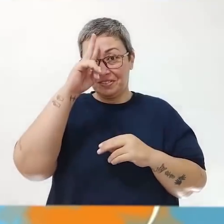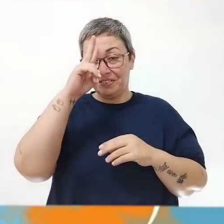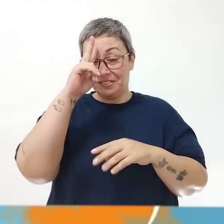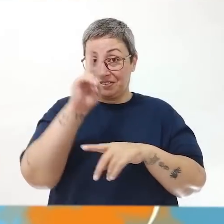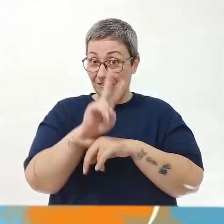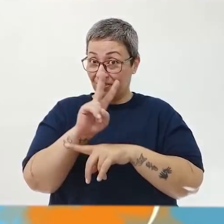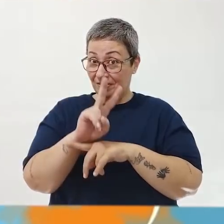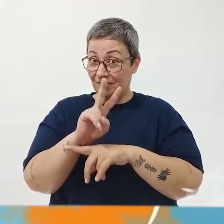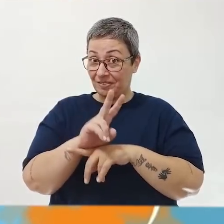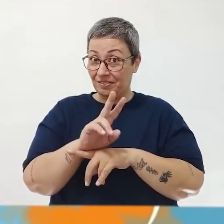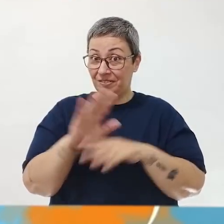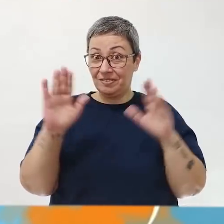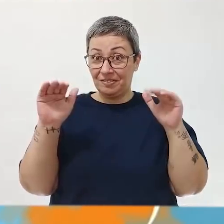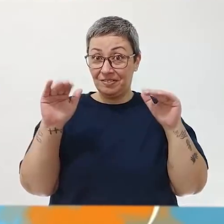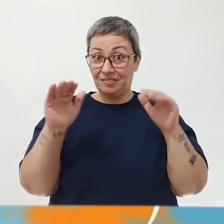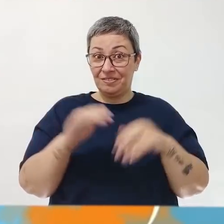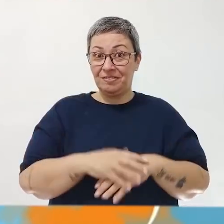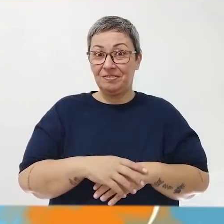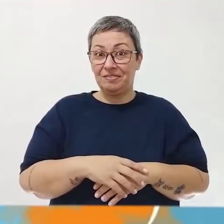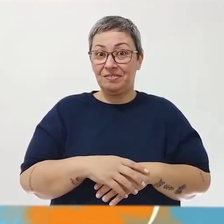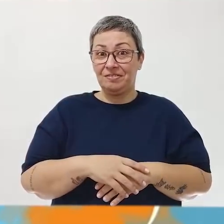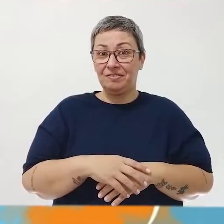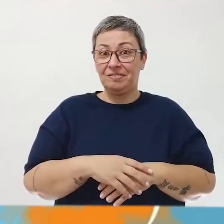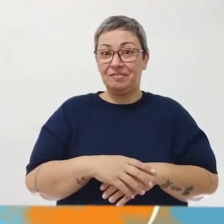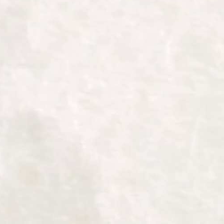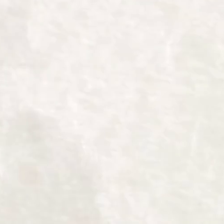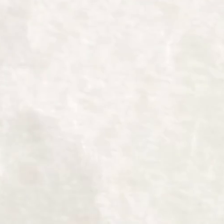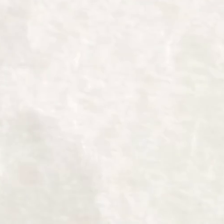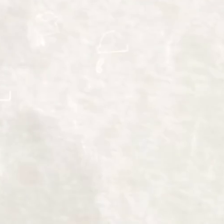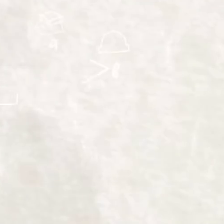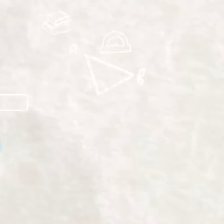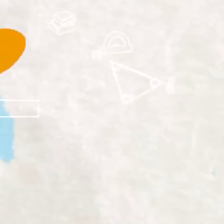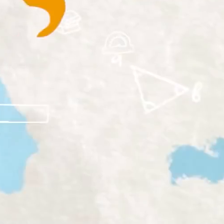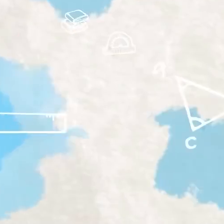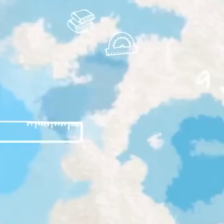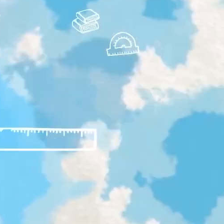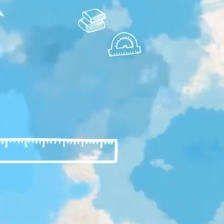lembre-se, cuidem-se. Tchau, tchau.